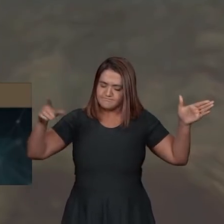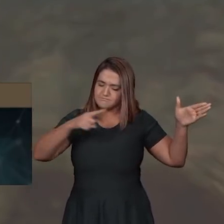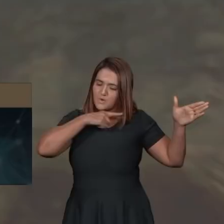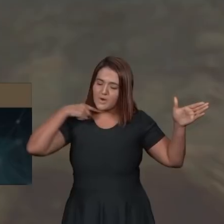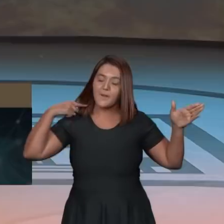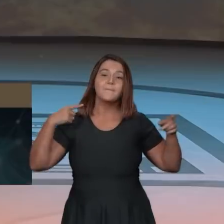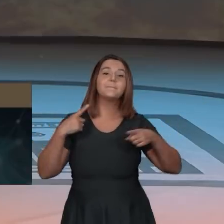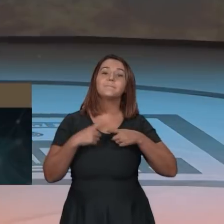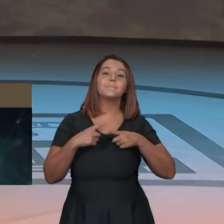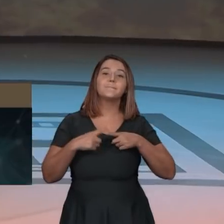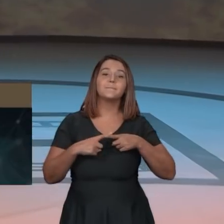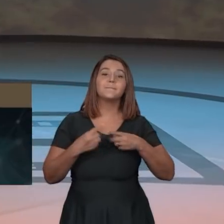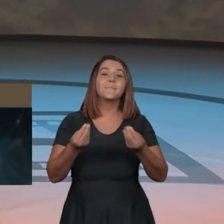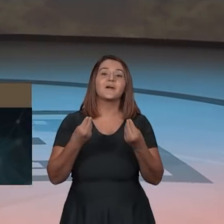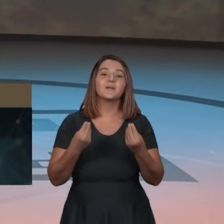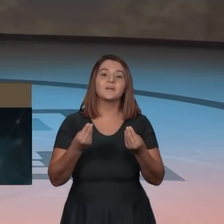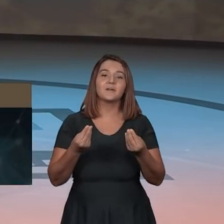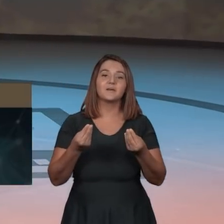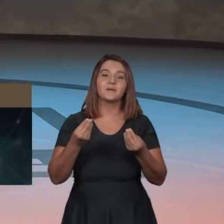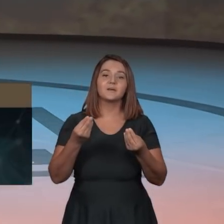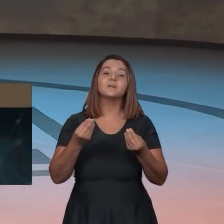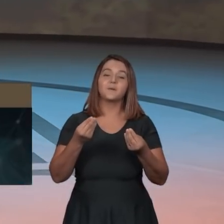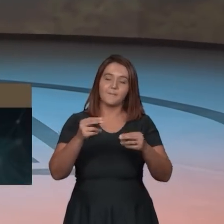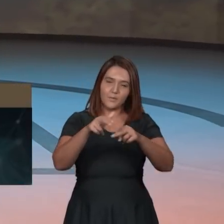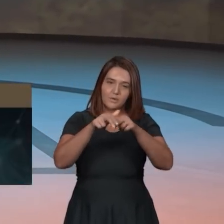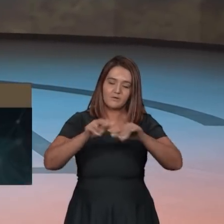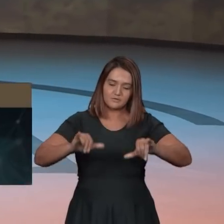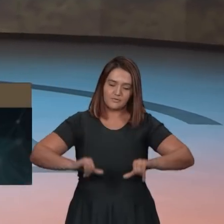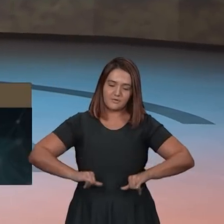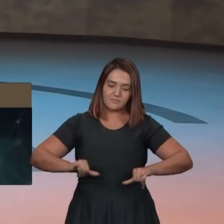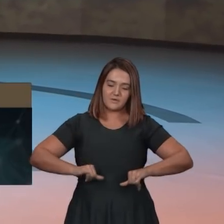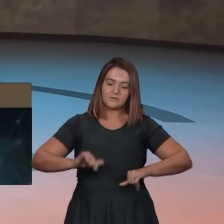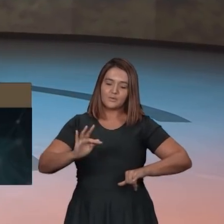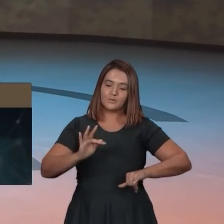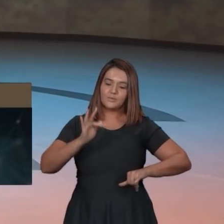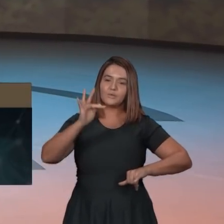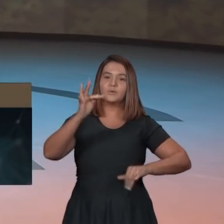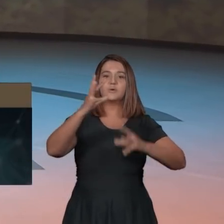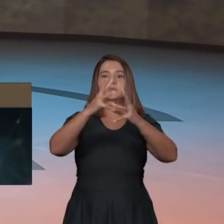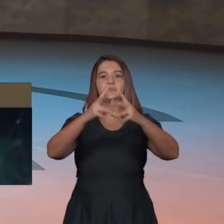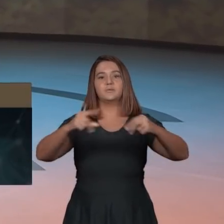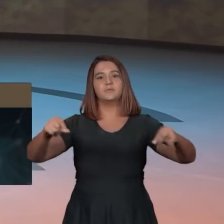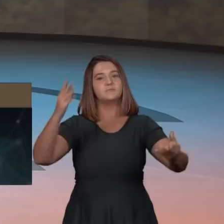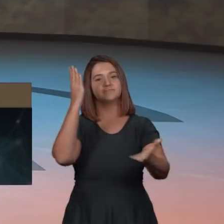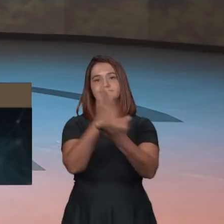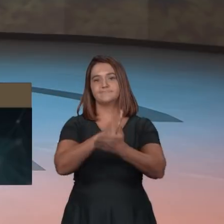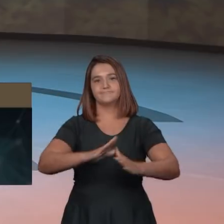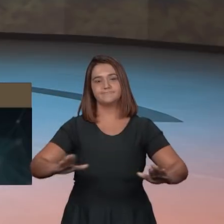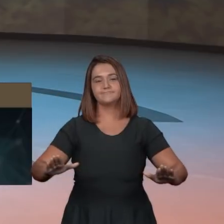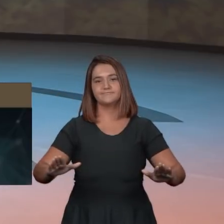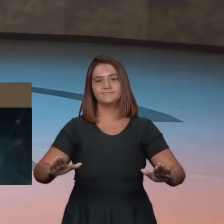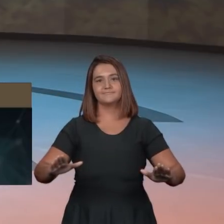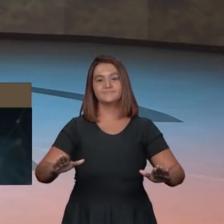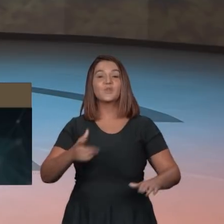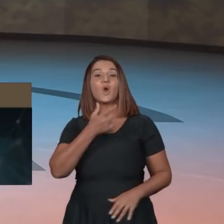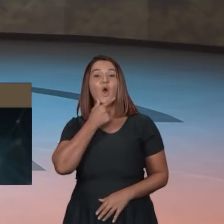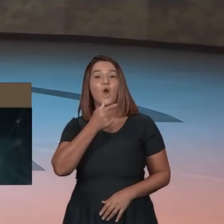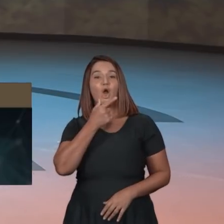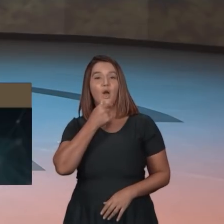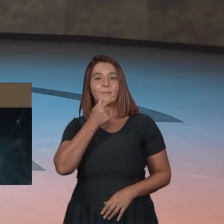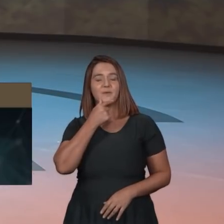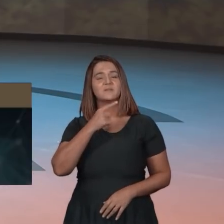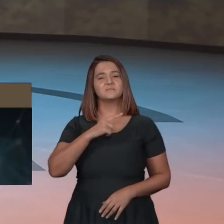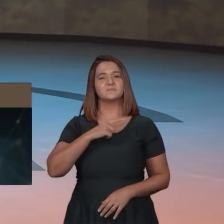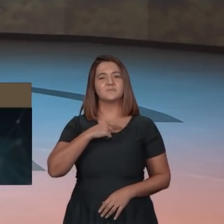tranquilo. Aliás, eu tomo aqui por citação um pensamento de Albert Einstein. Einstein dizia que quando